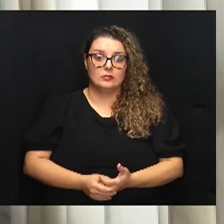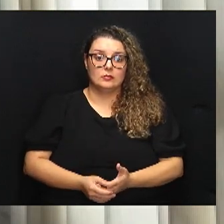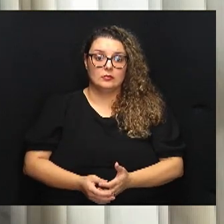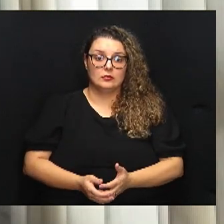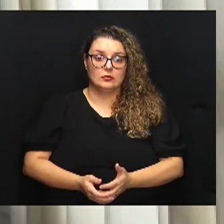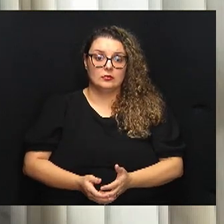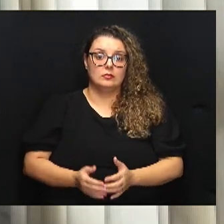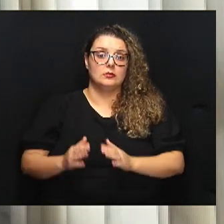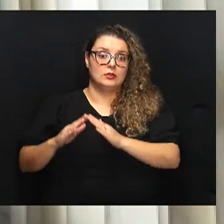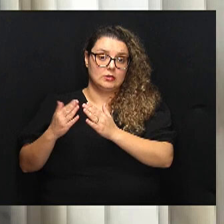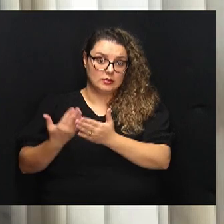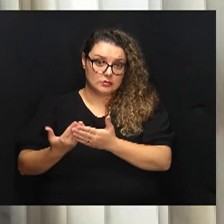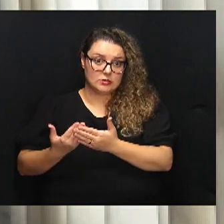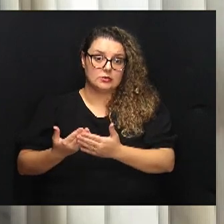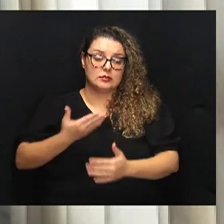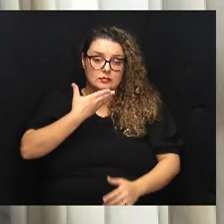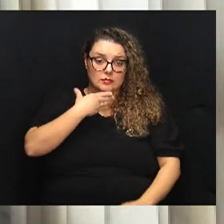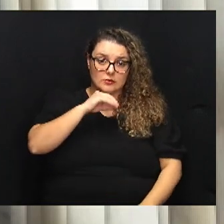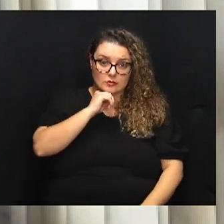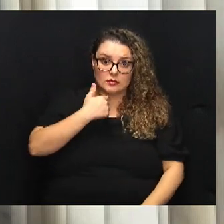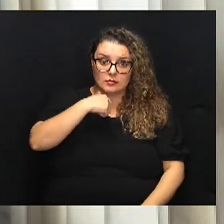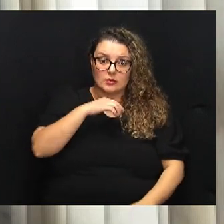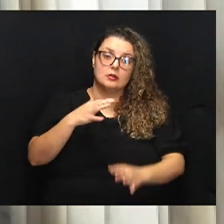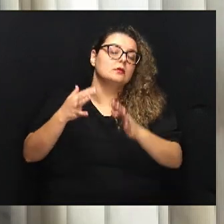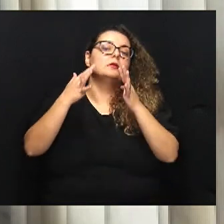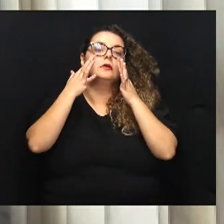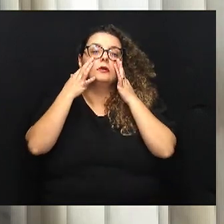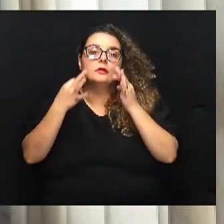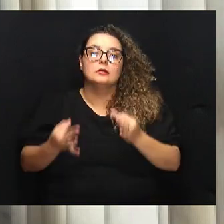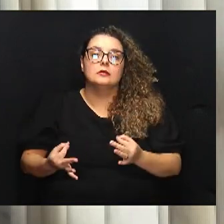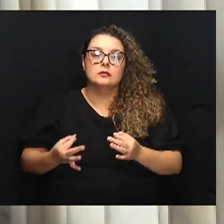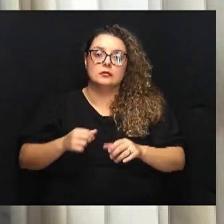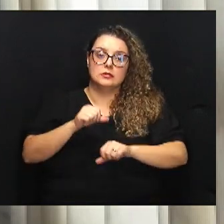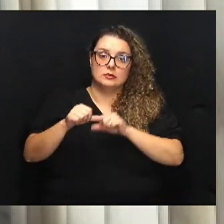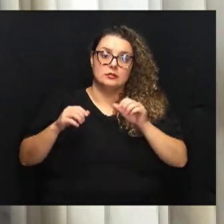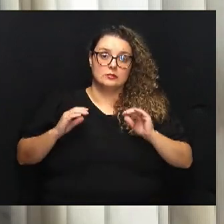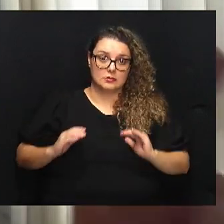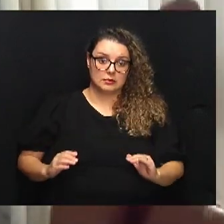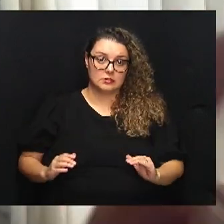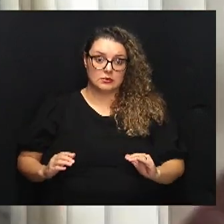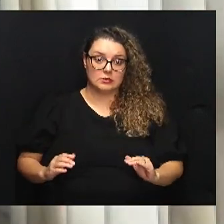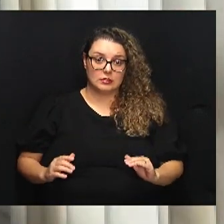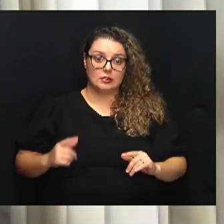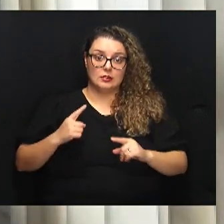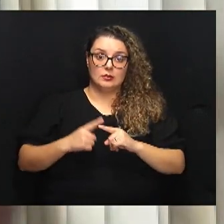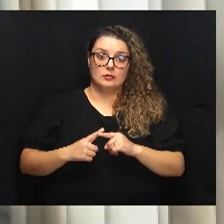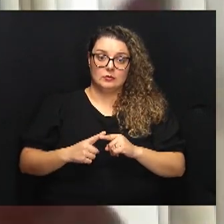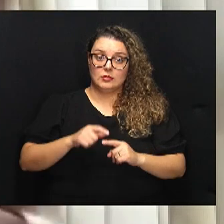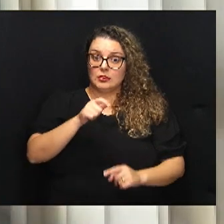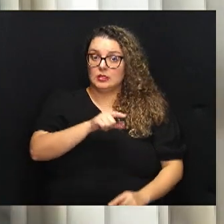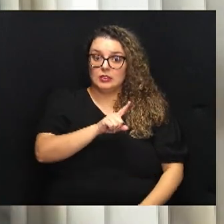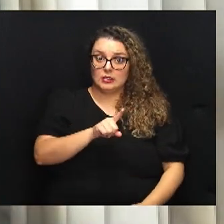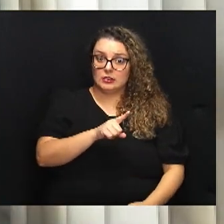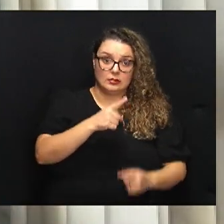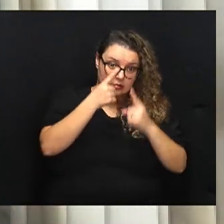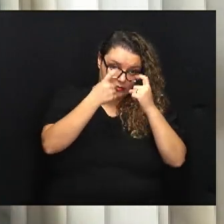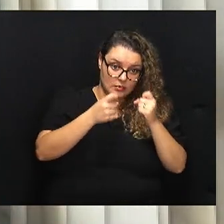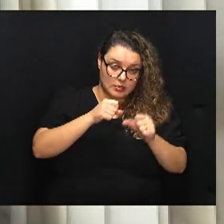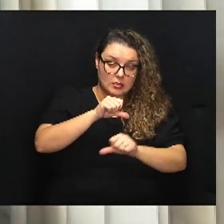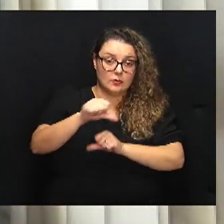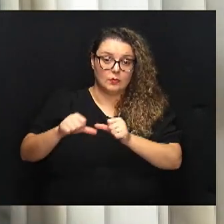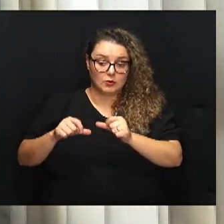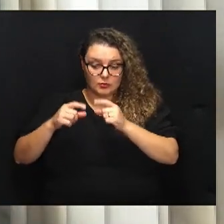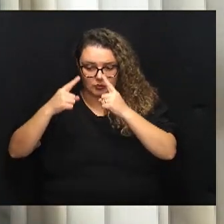da escola e dos pais a atenção a essa mudança de comportamento, porque se ele não era agressivo e começou a ser